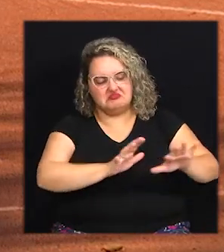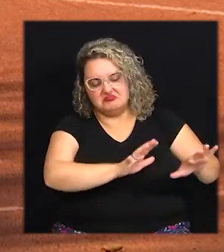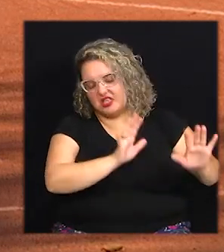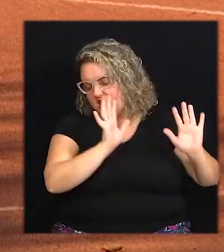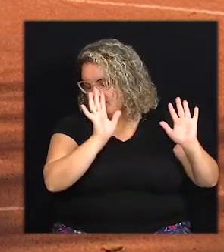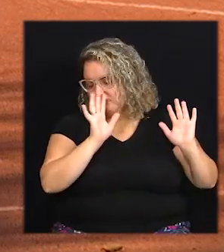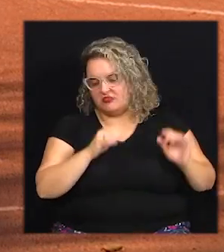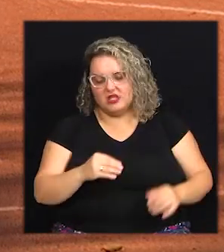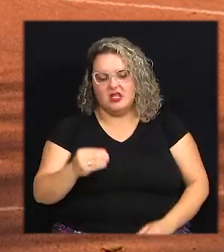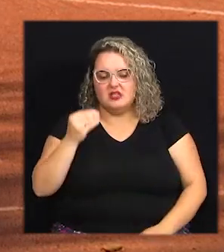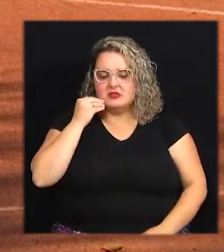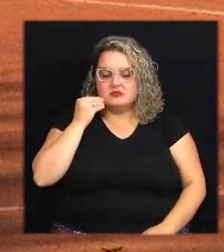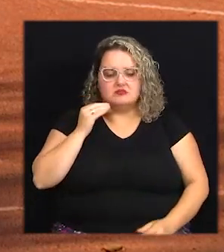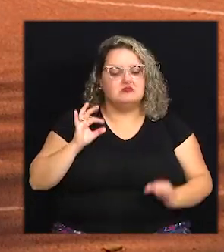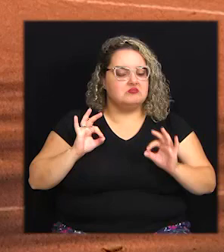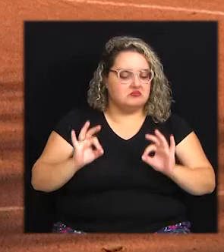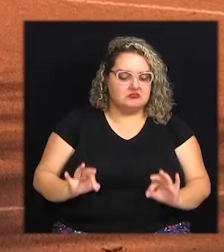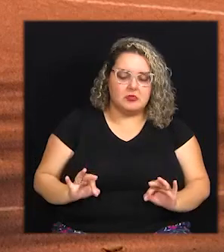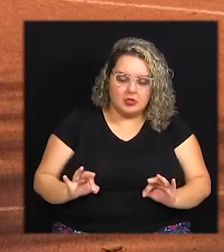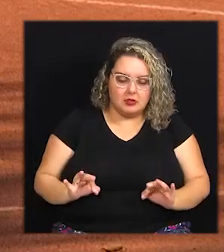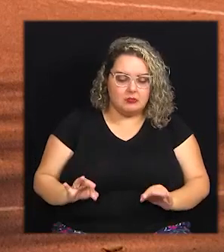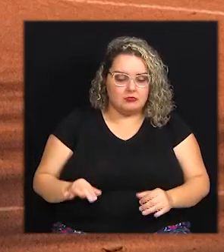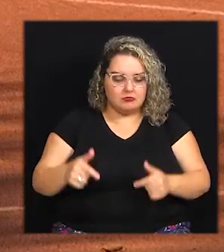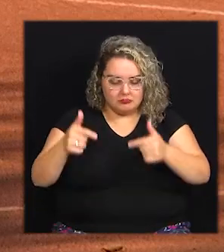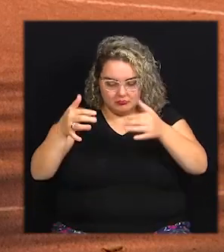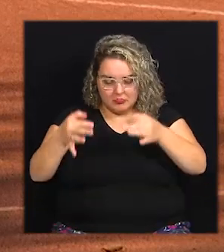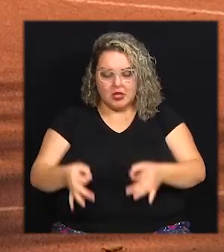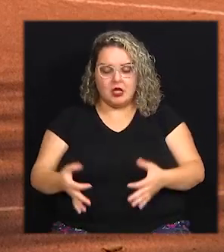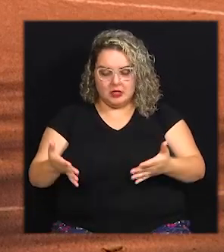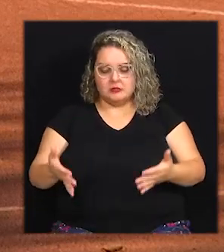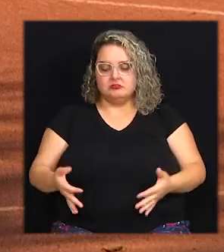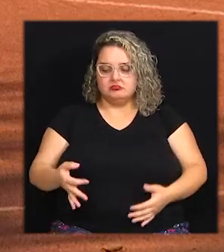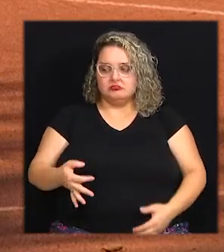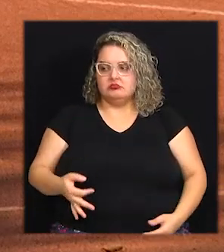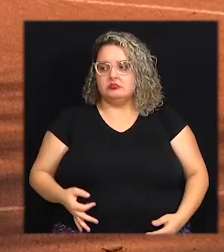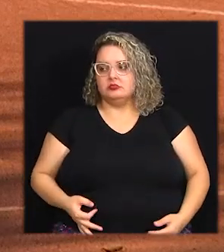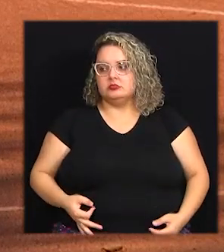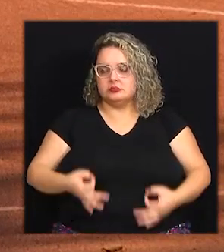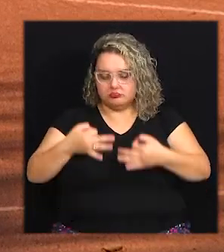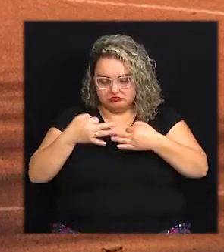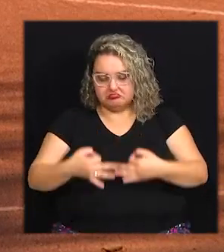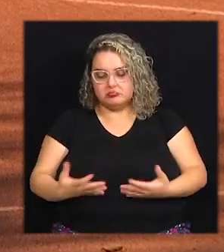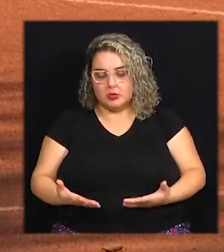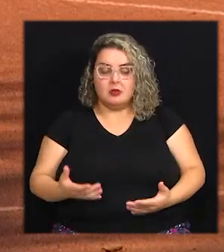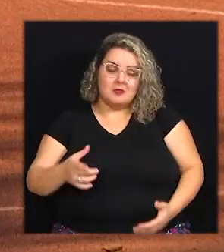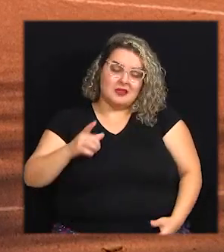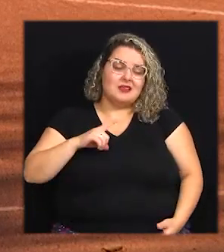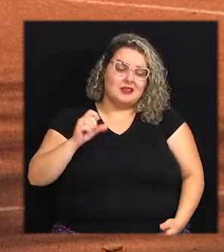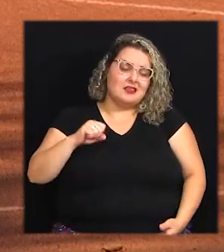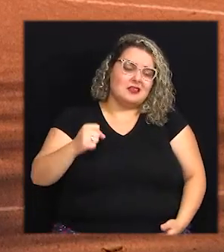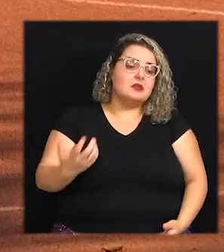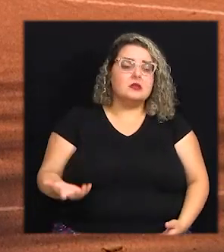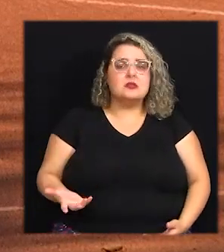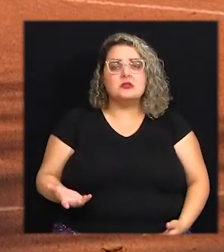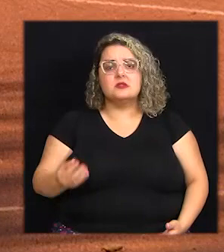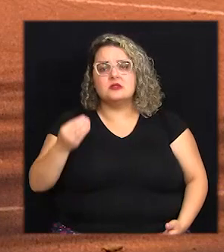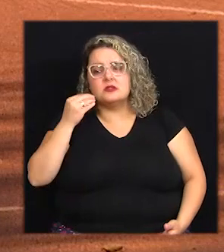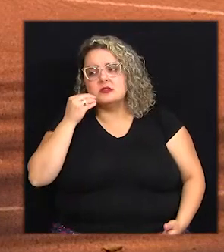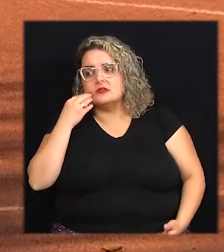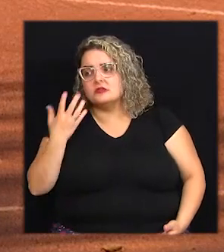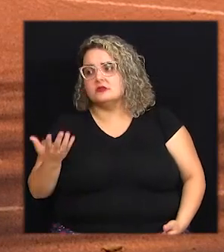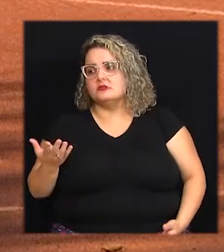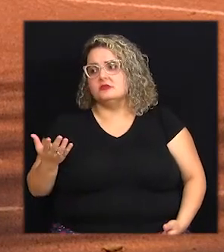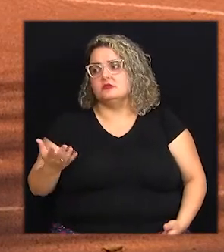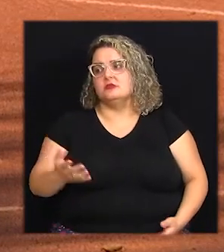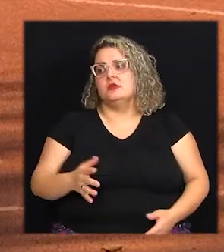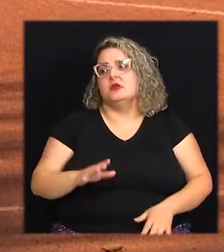Eu sempre tento jogar de forma mais correta e honesta, né? Mas sempre tem sim, às vezes